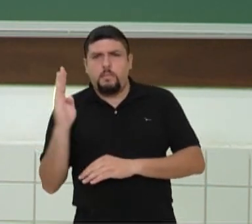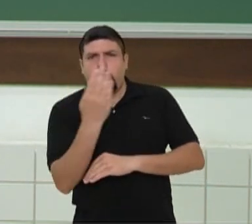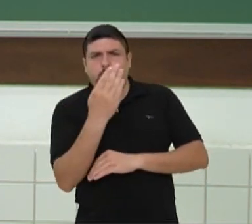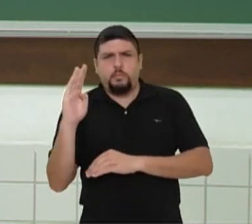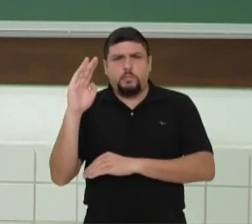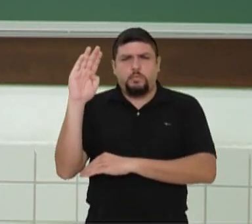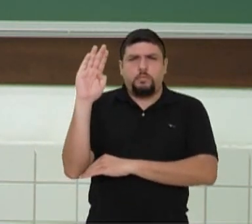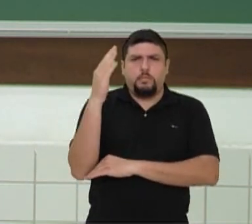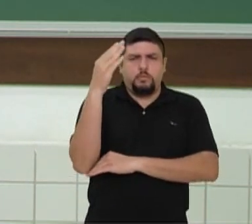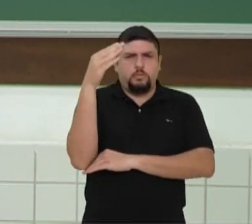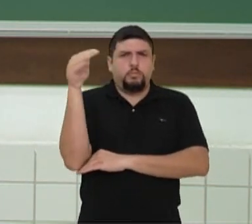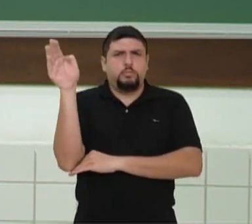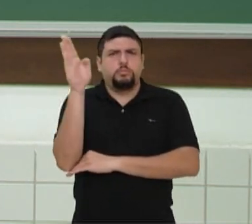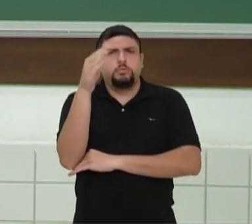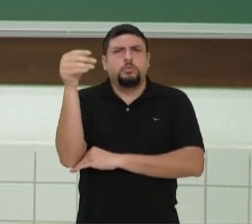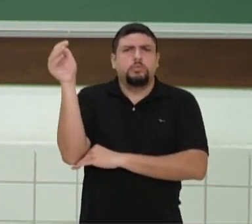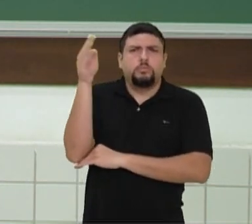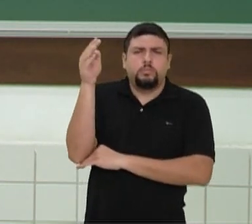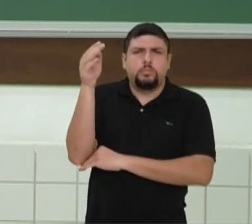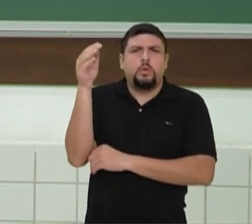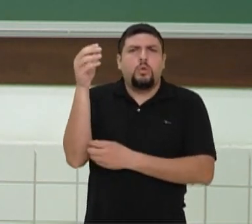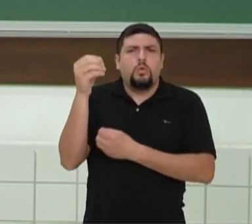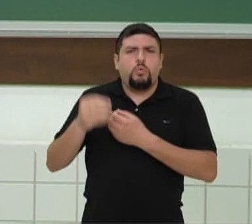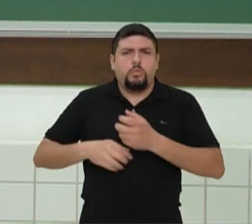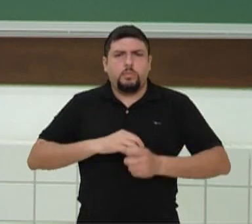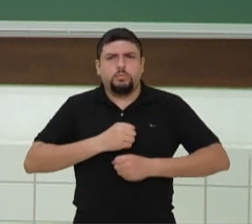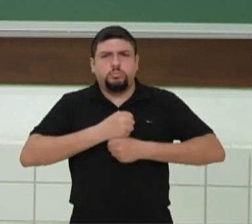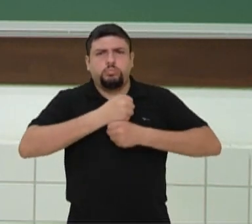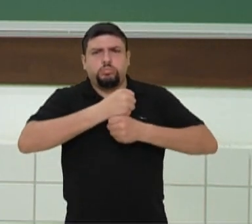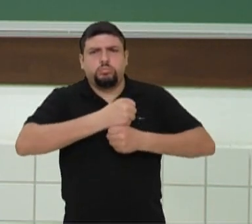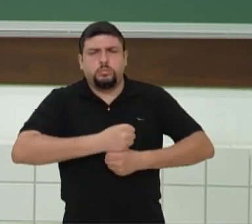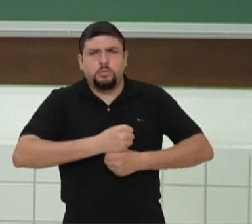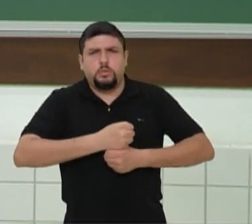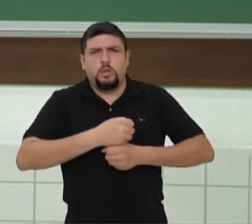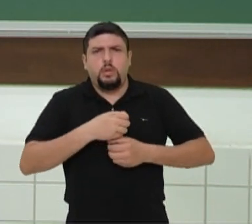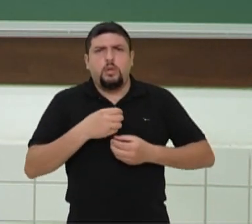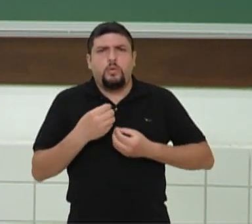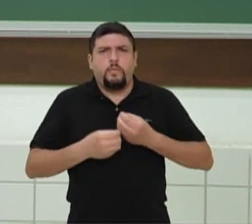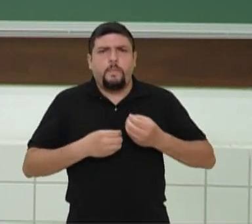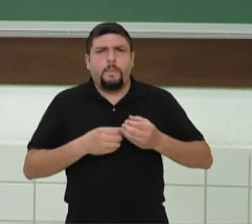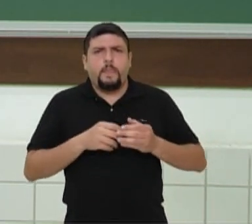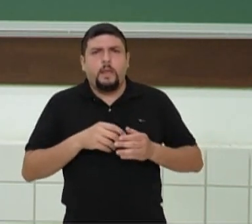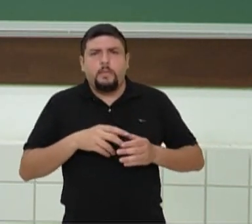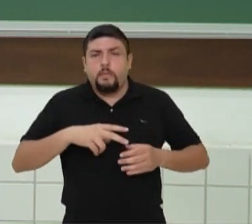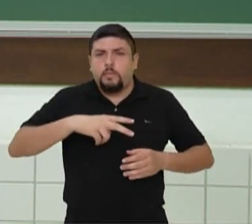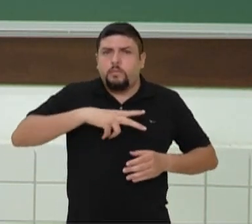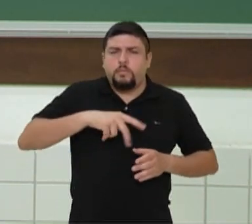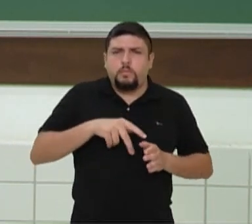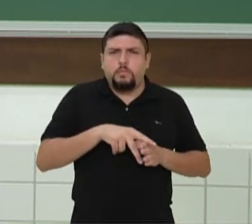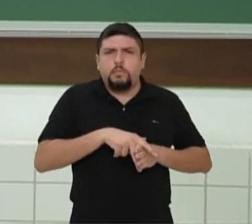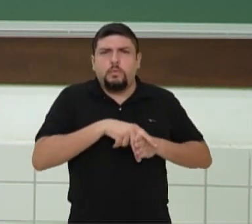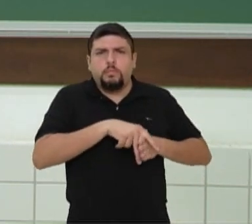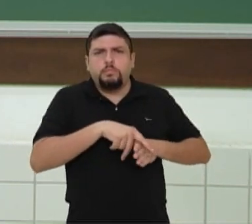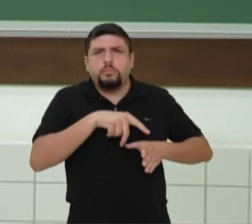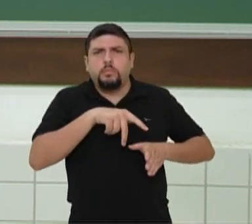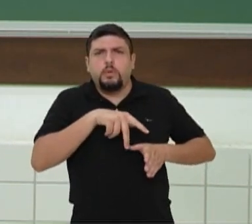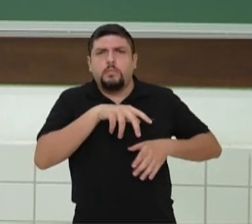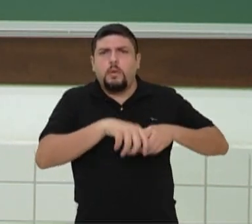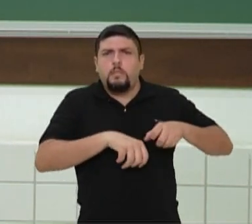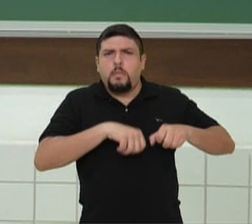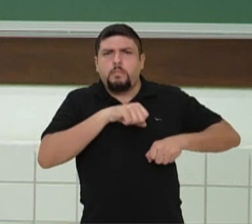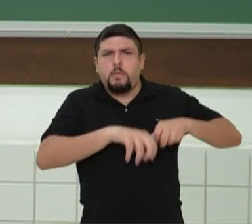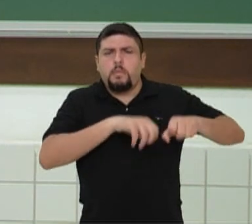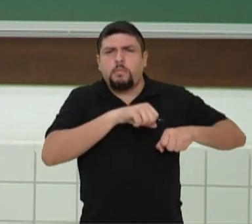né? Os bandeirantes, aliás, faziam aquelas expedições particulares, enquanto as entradas eram mais